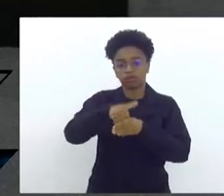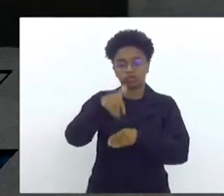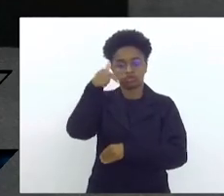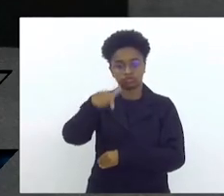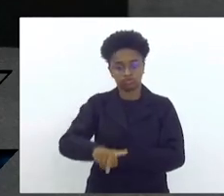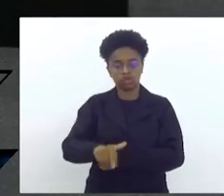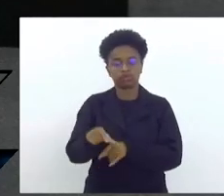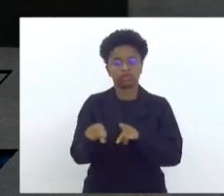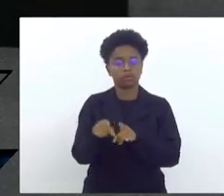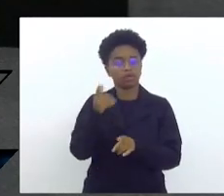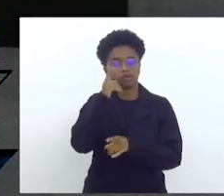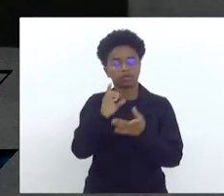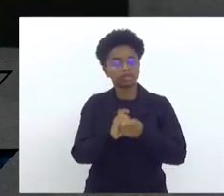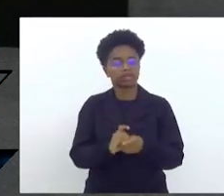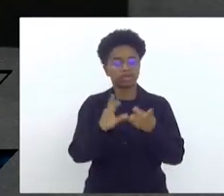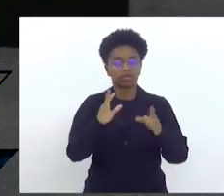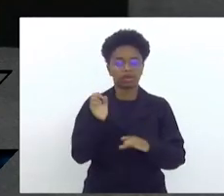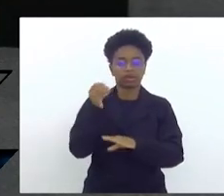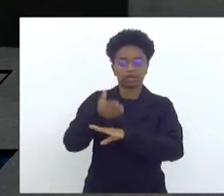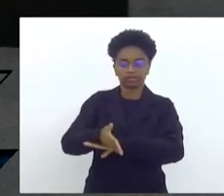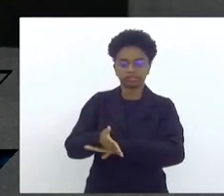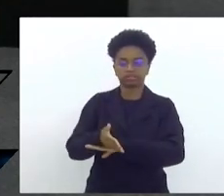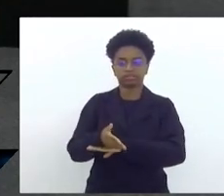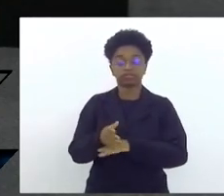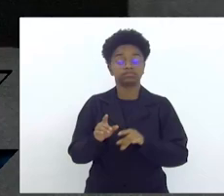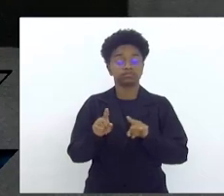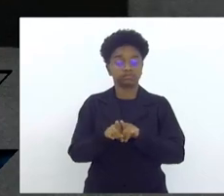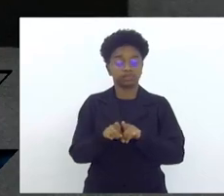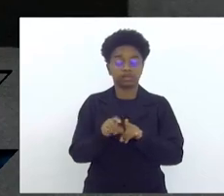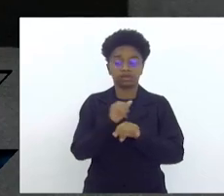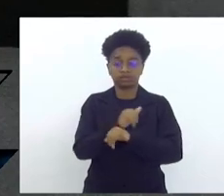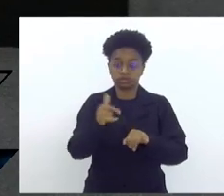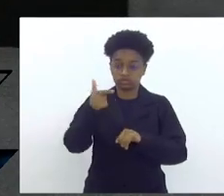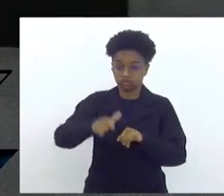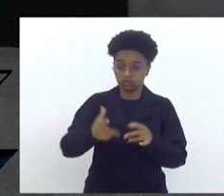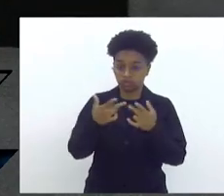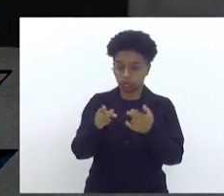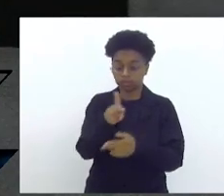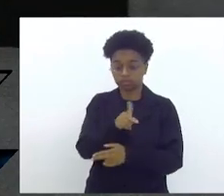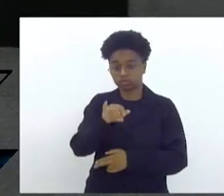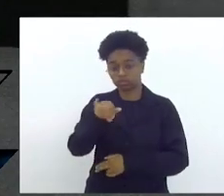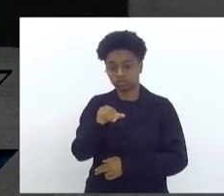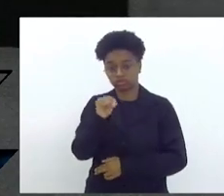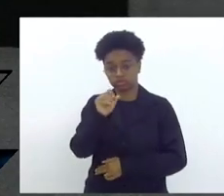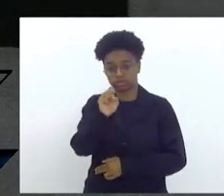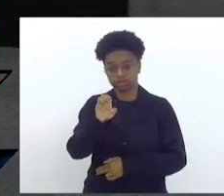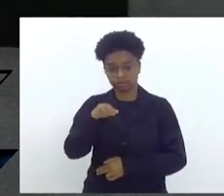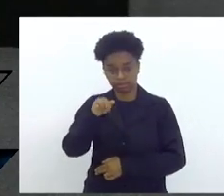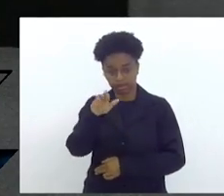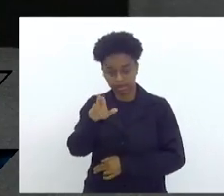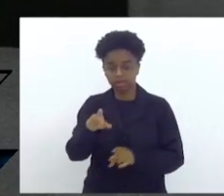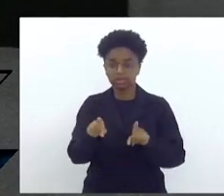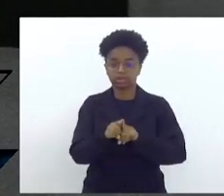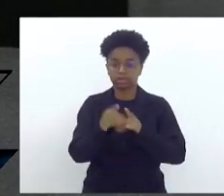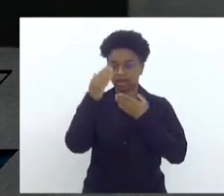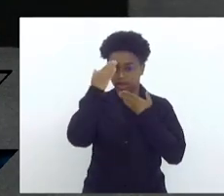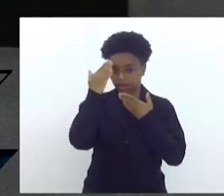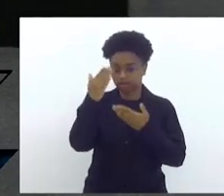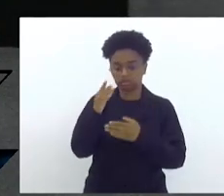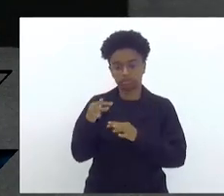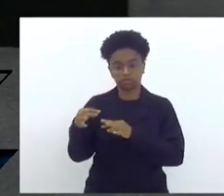maneira democrática e reforçar o que foi dito pelo professor Josemar agradecendo inclusive aqui dos Deputados